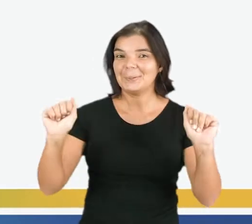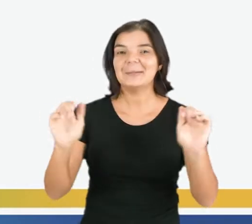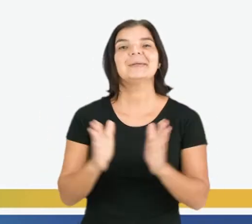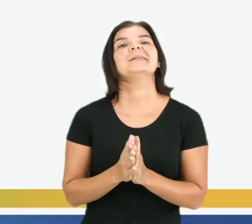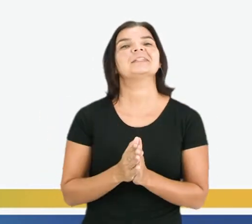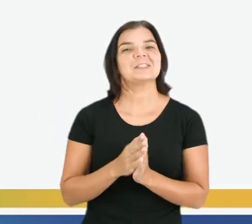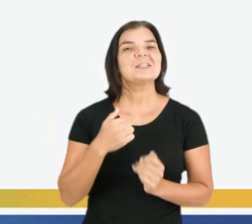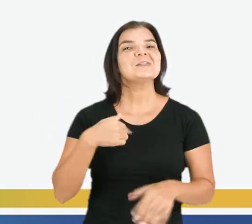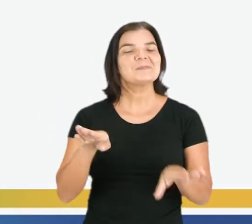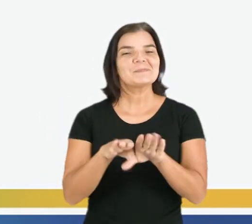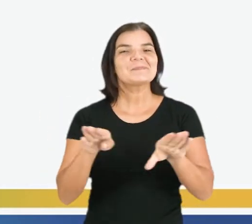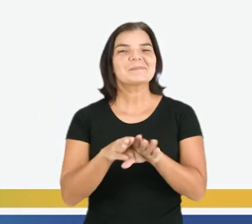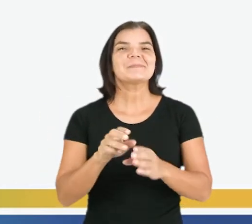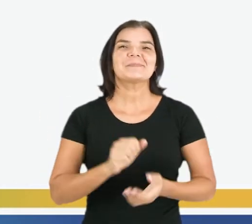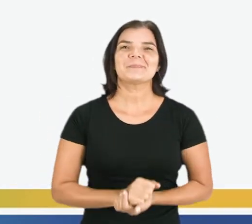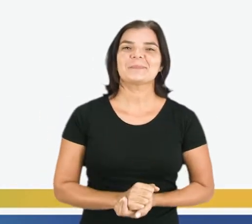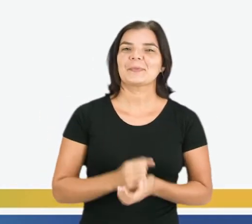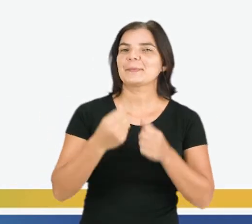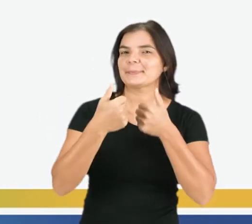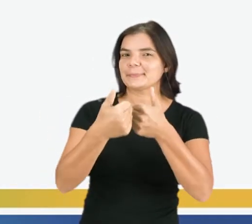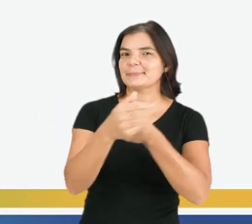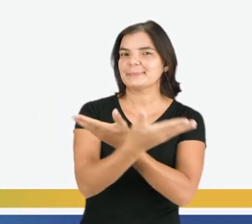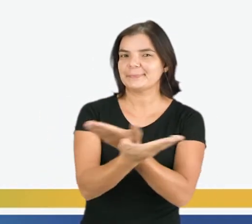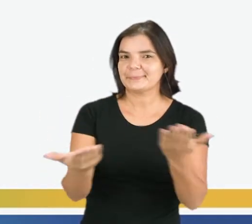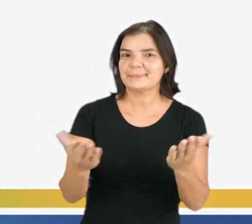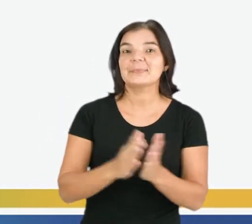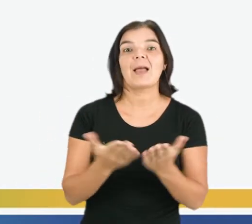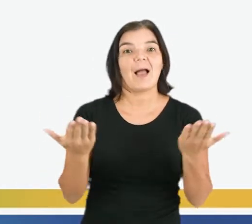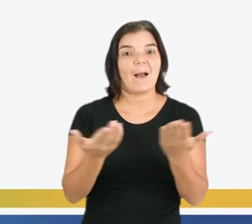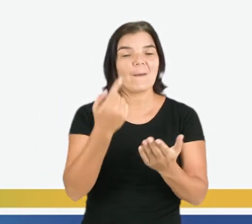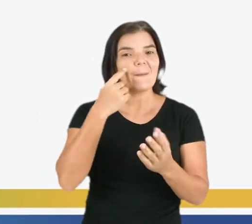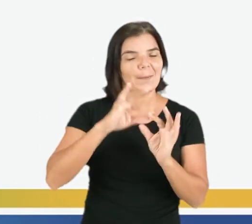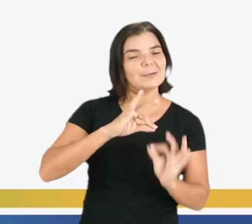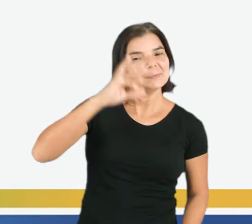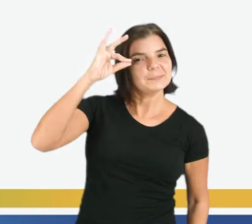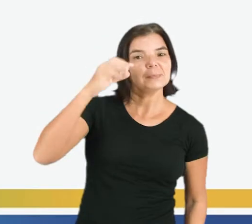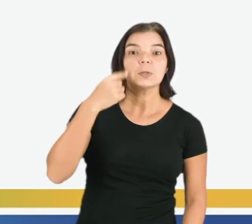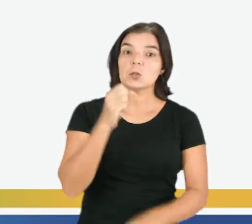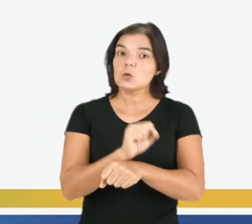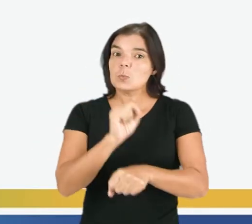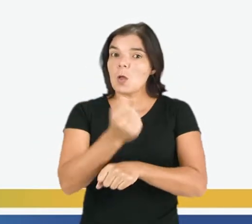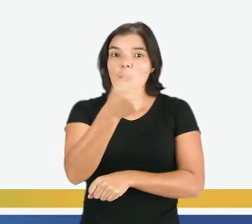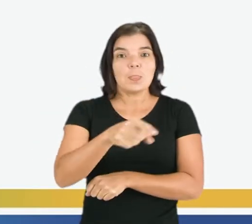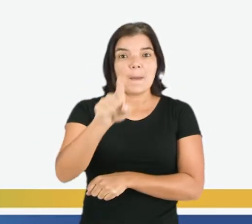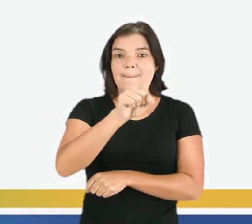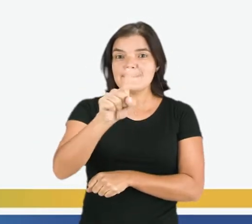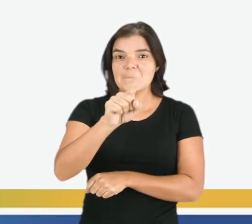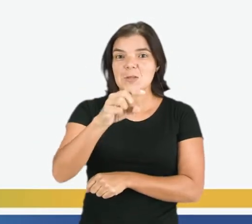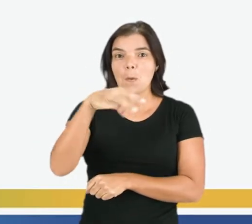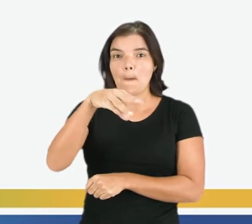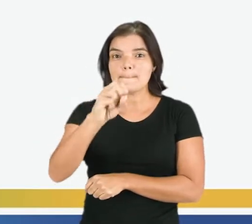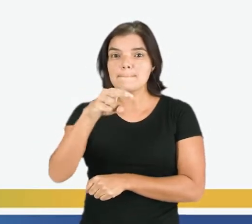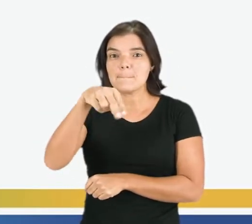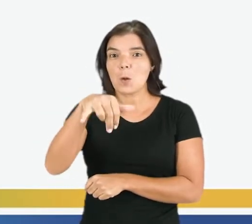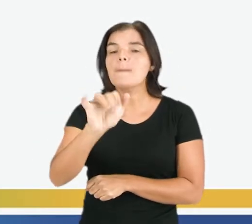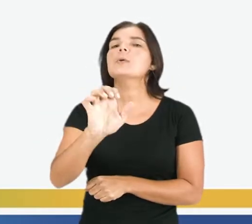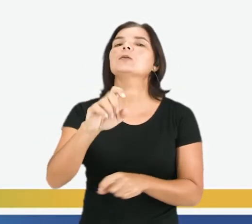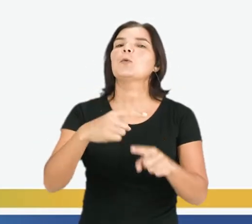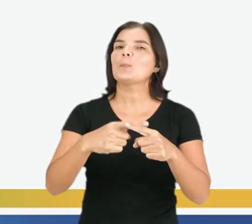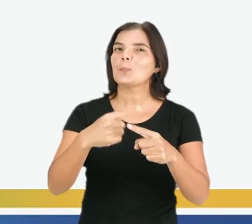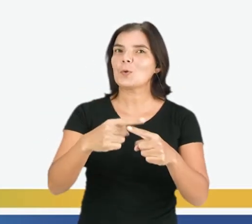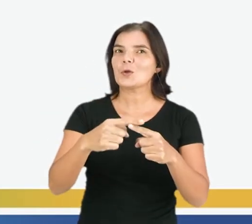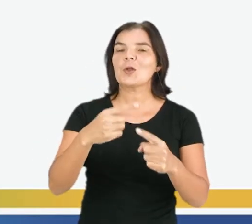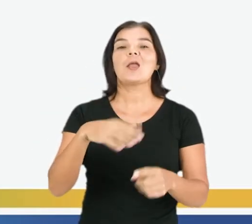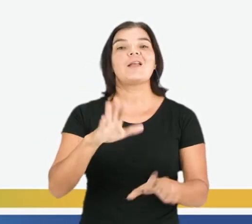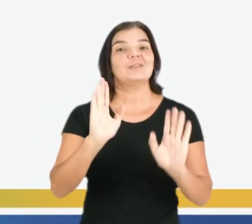vez do Manny. Muito bem, Stretch. Agora me mede. Espera, não precisa medir o Manny. Por quê? Porque